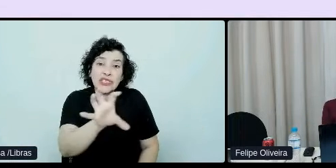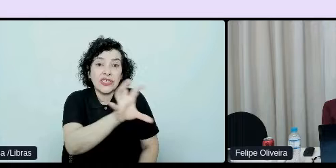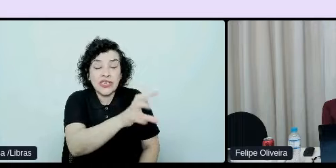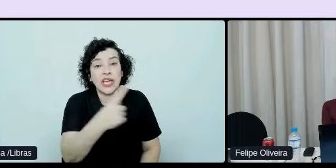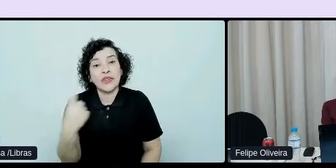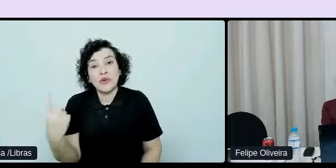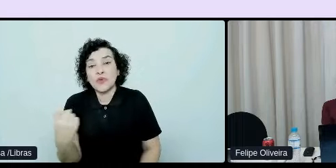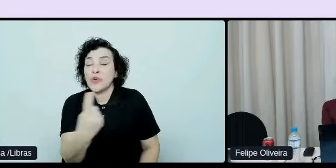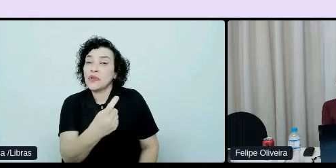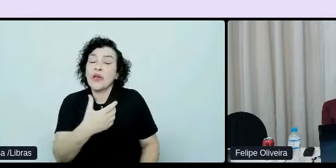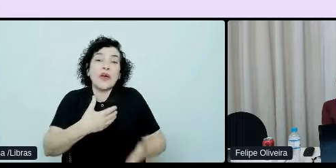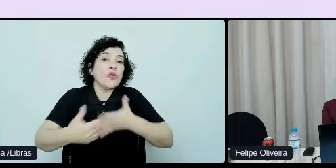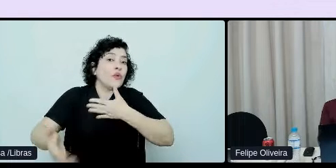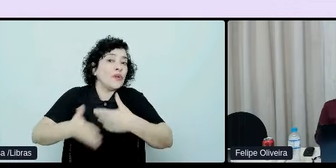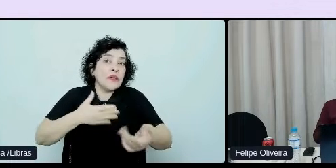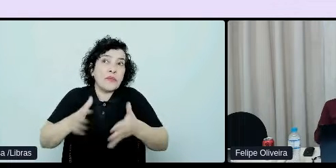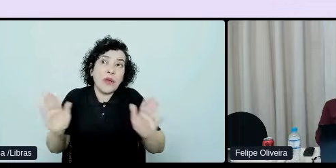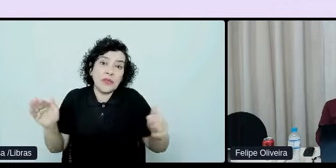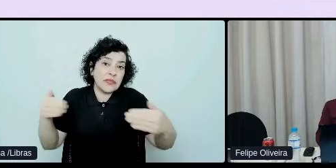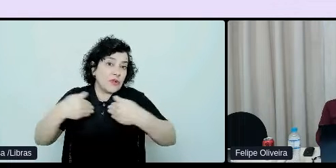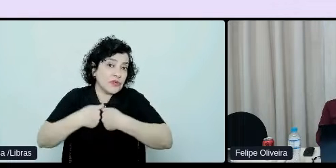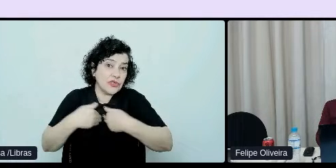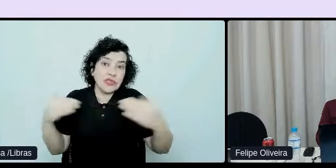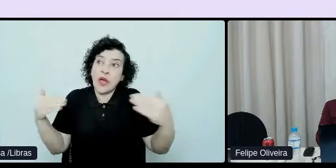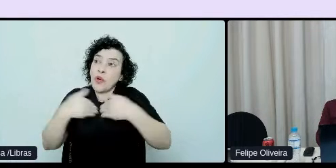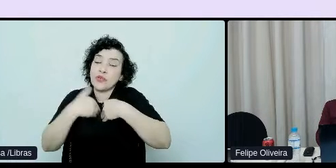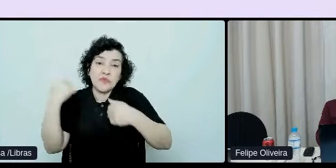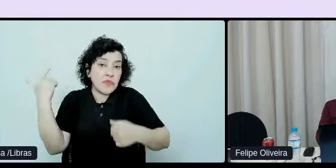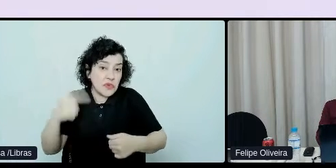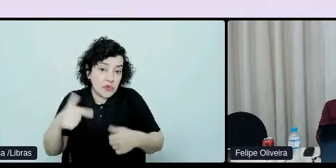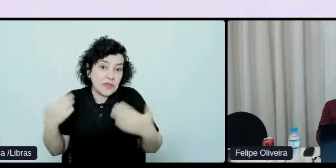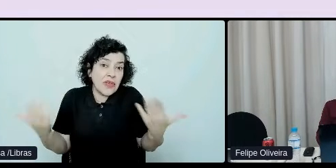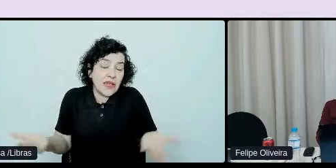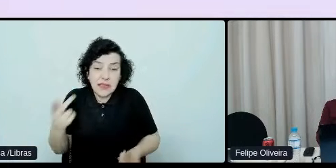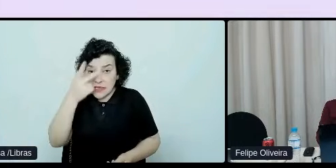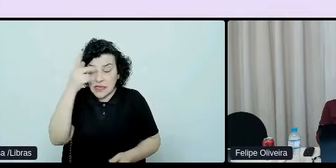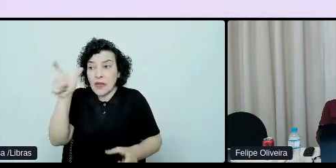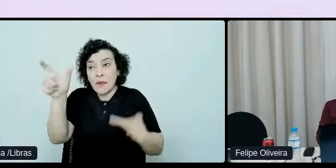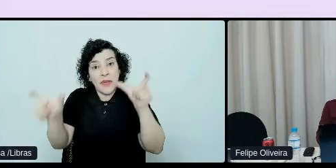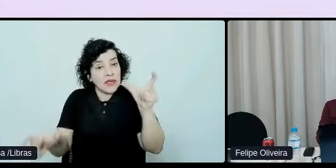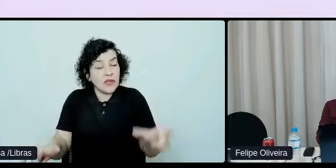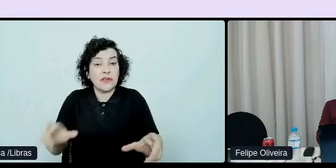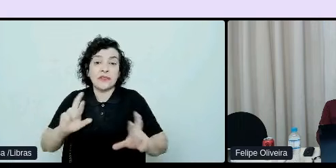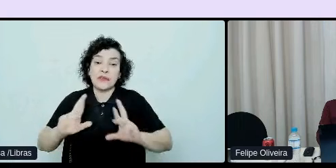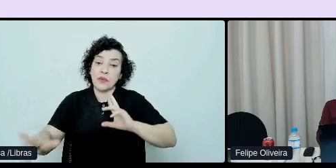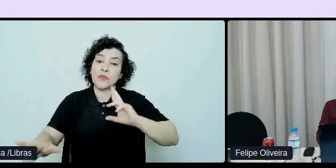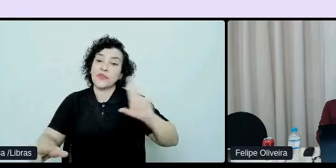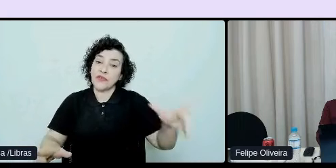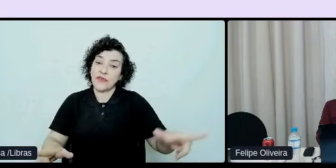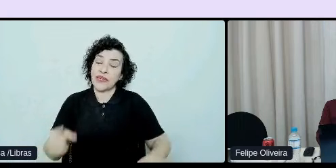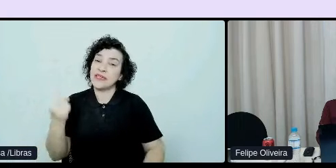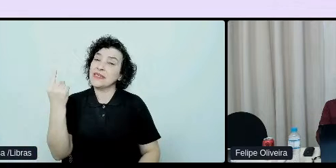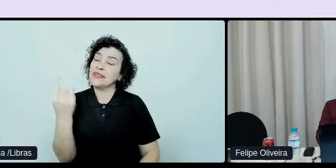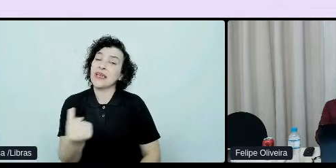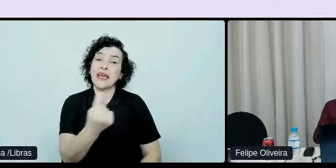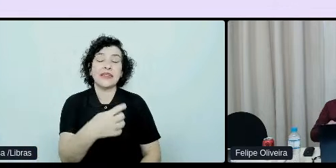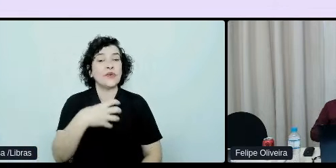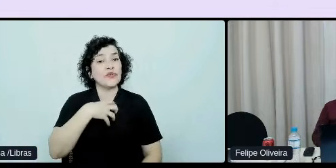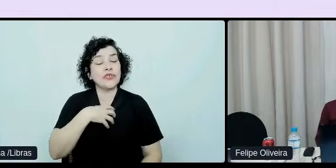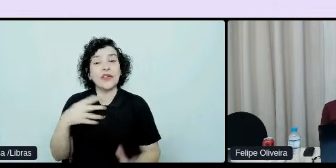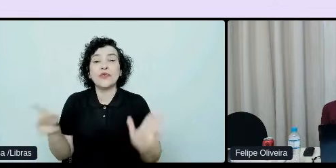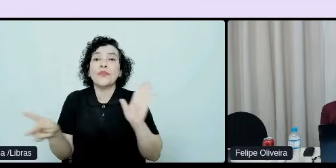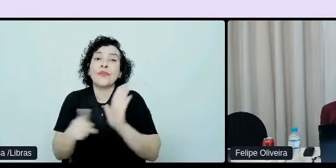ou não, como nós somos pessoas, nós somos diferentes e somos únicos. Então, não dá para você querer esperar